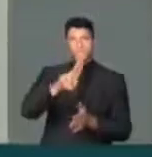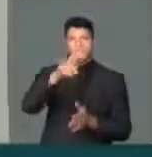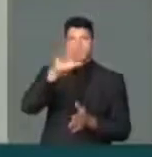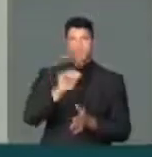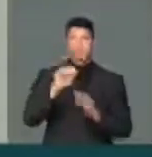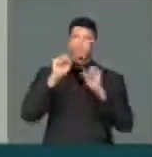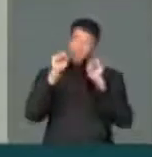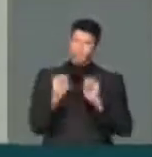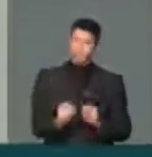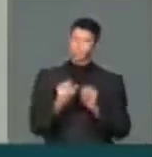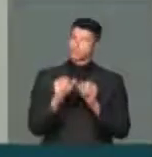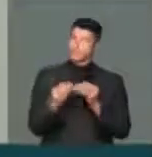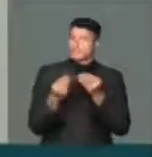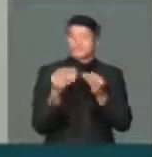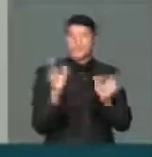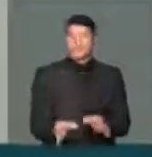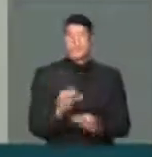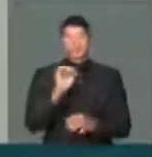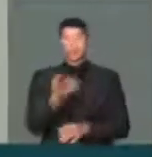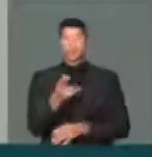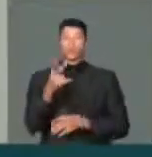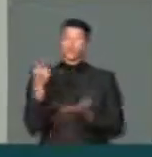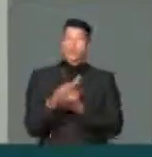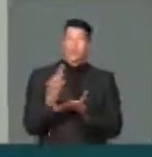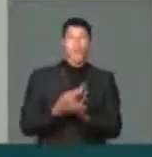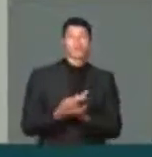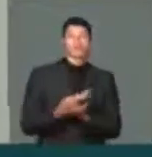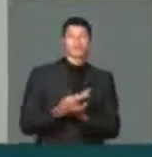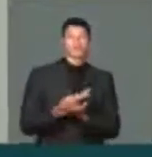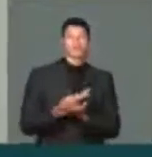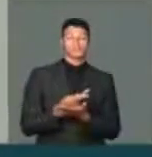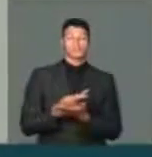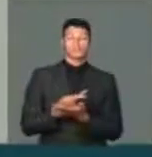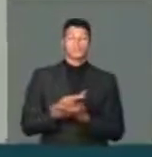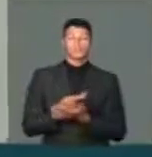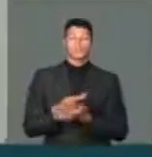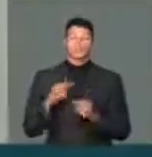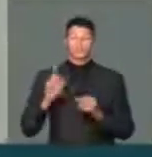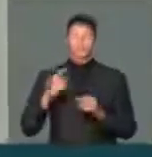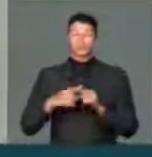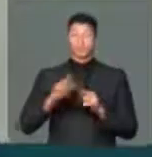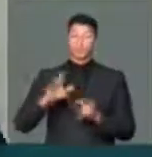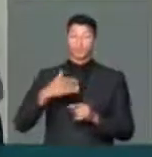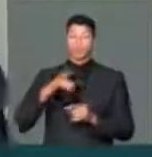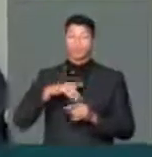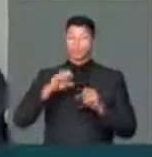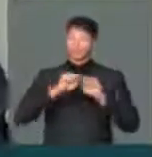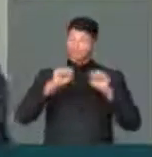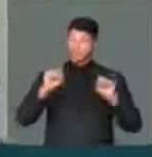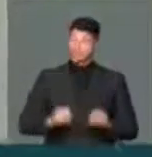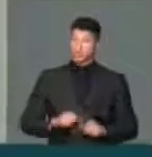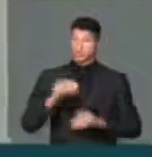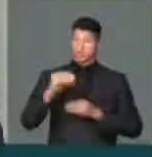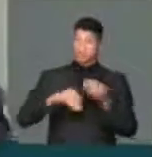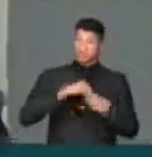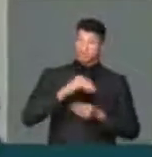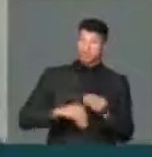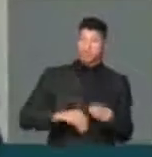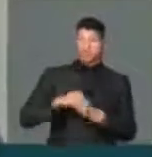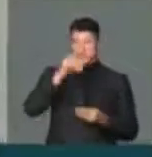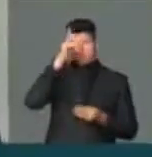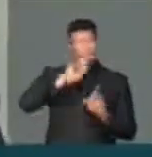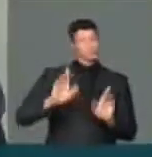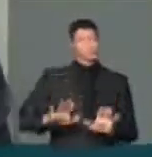eles podem dar muito certo ou podem dar muito errado, porque quando há um sistema misto, e não necessariamente o alemão, eles têm